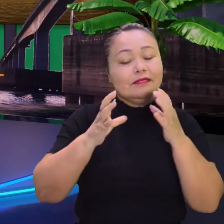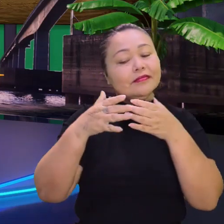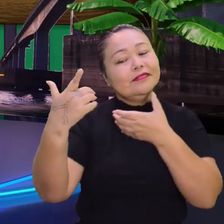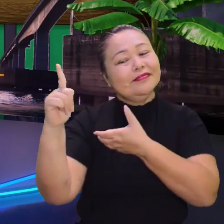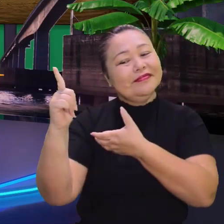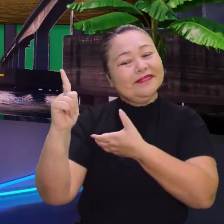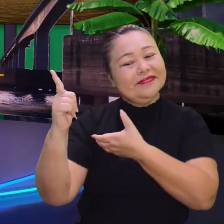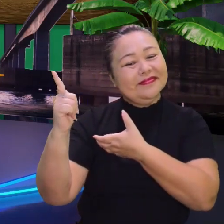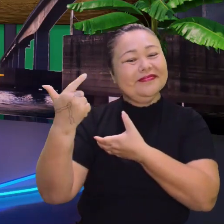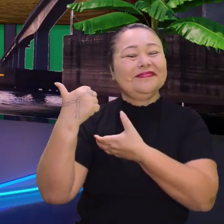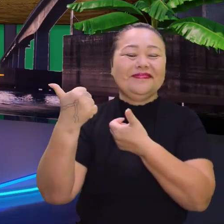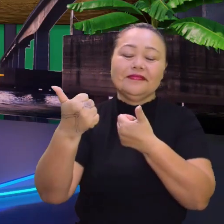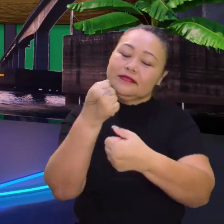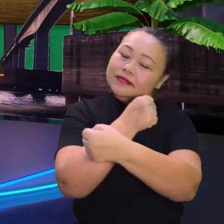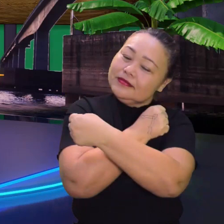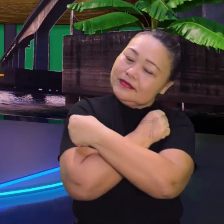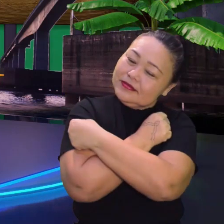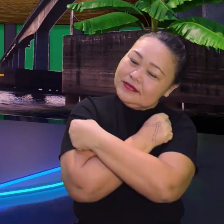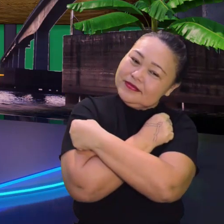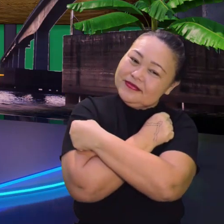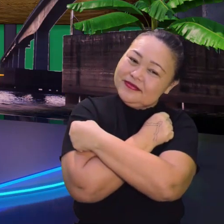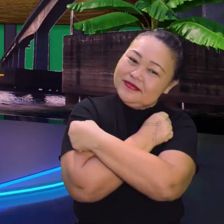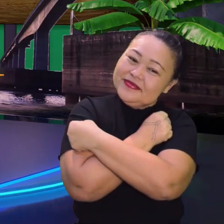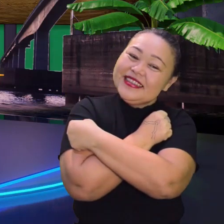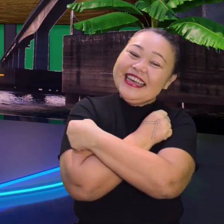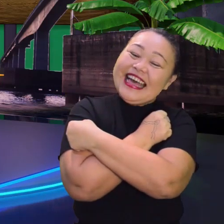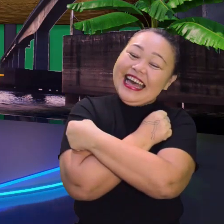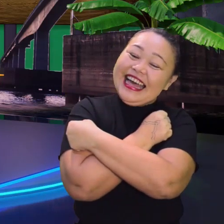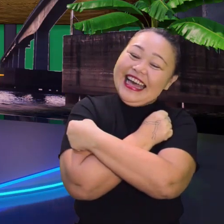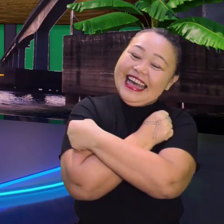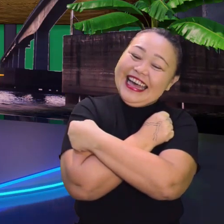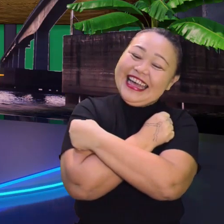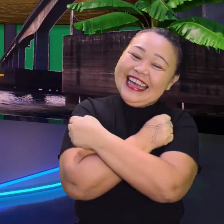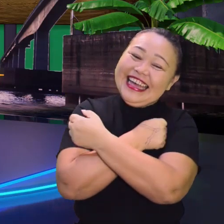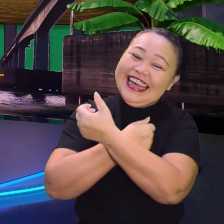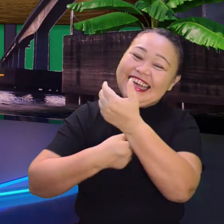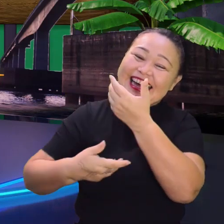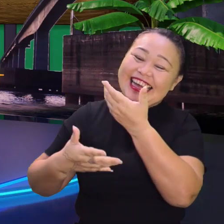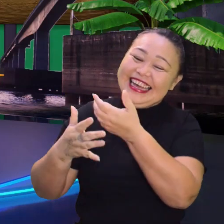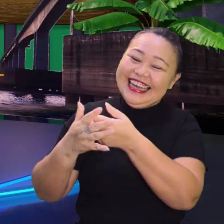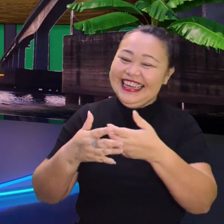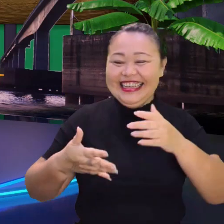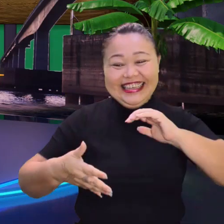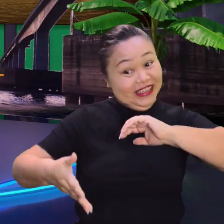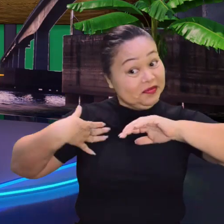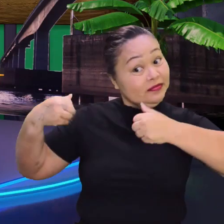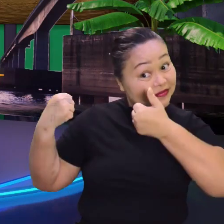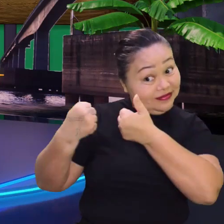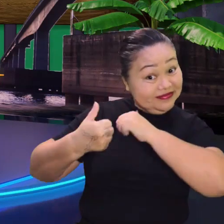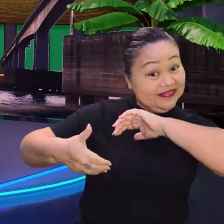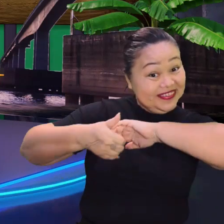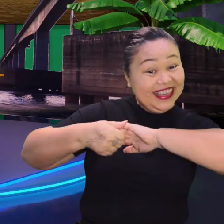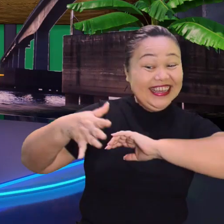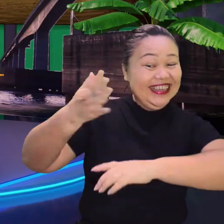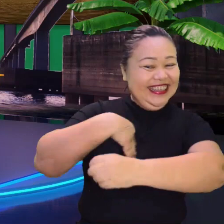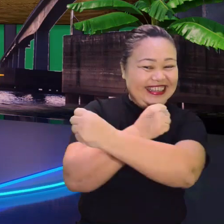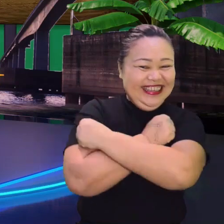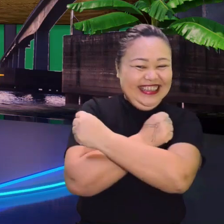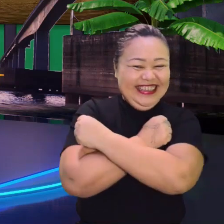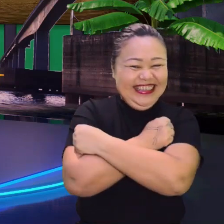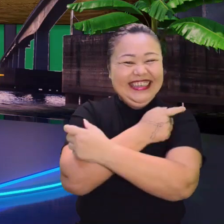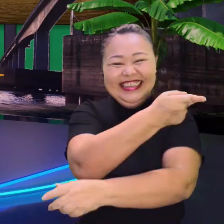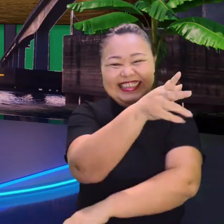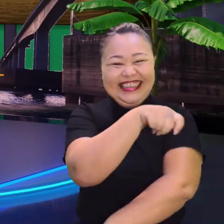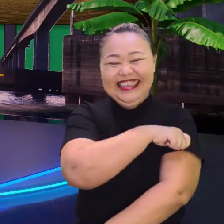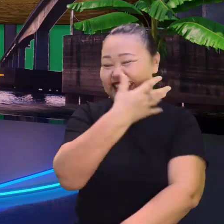de Geografia, não é isso, aí, Rogério? um grande não abraço. me deixe no vácuo, não. Toca aqui. Tá. Foi mal, meu amigo. Fiquei tão empolgado em mandar um abraço para os nossos